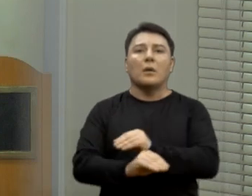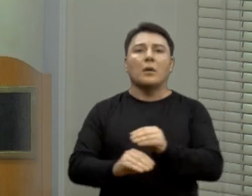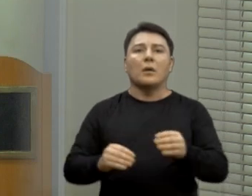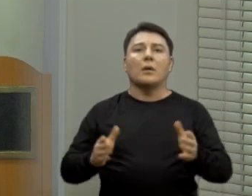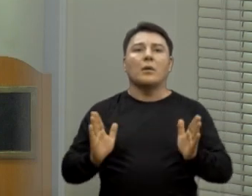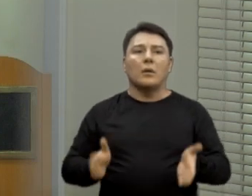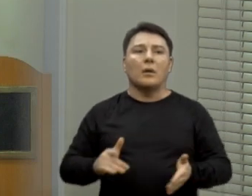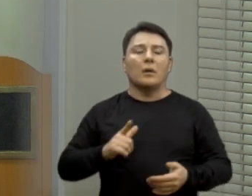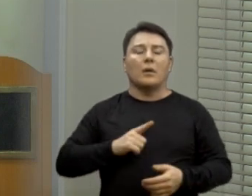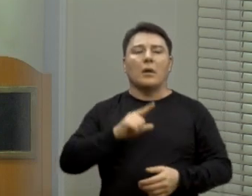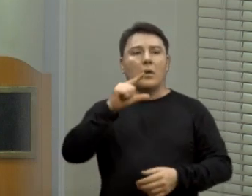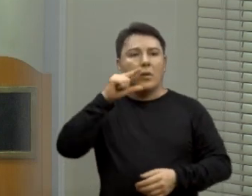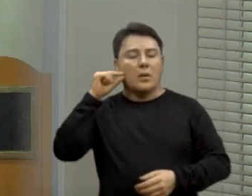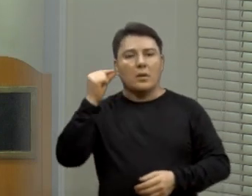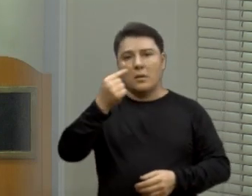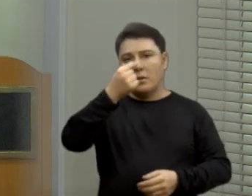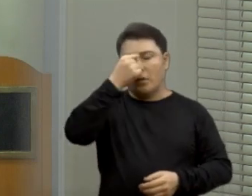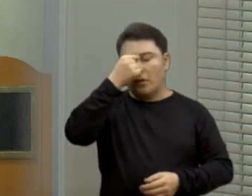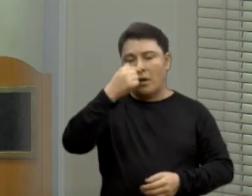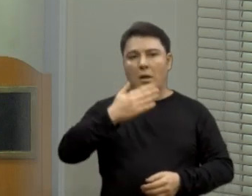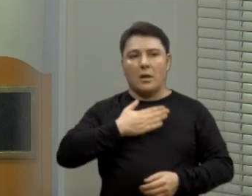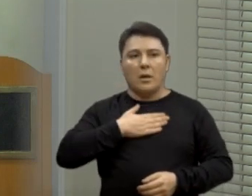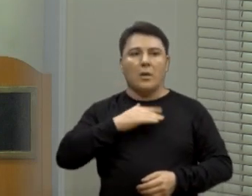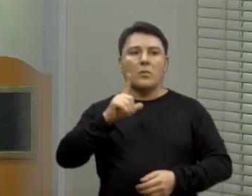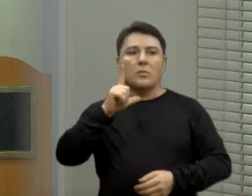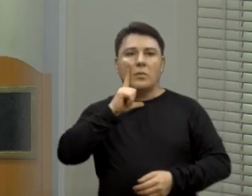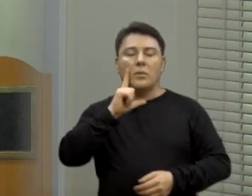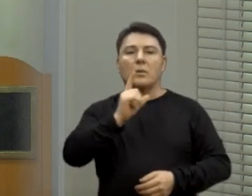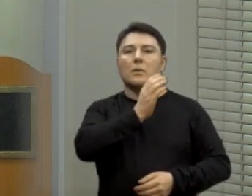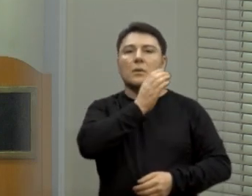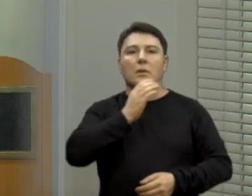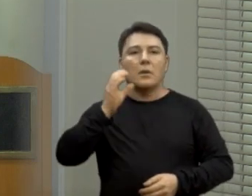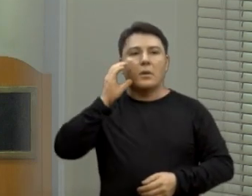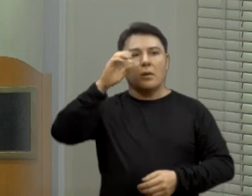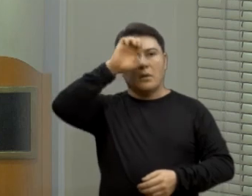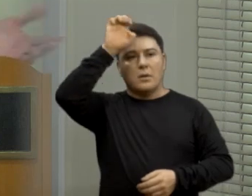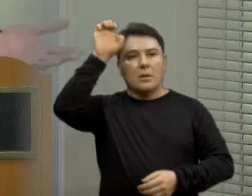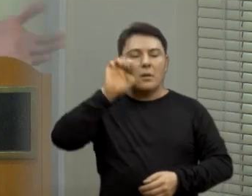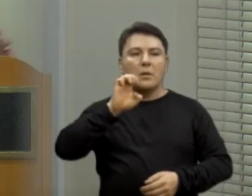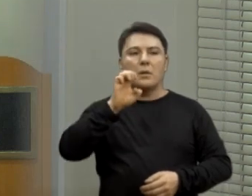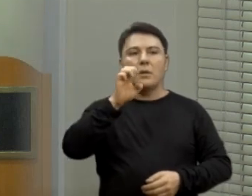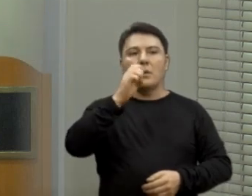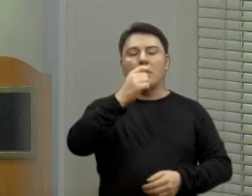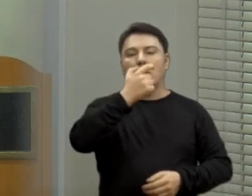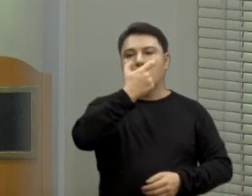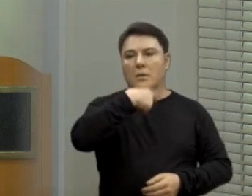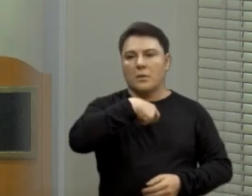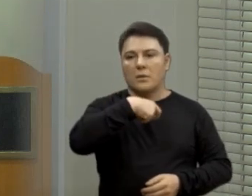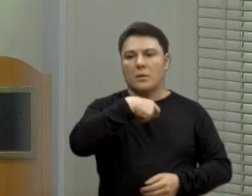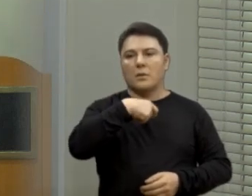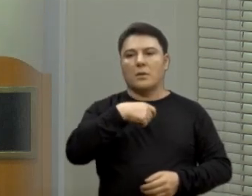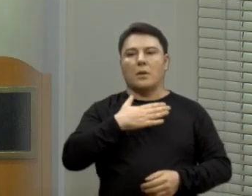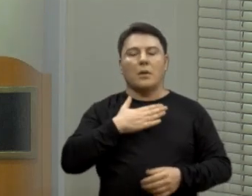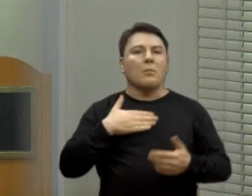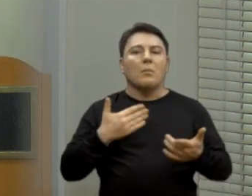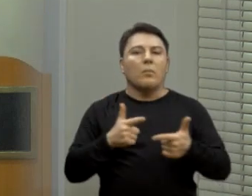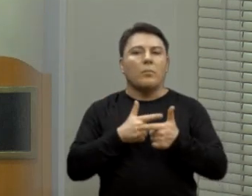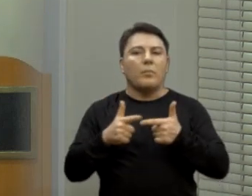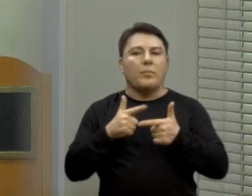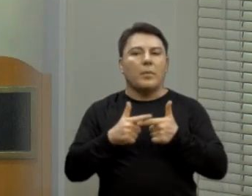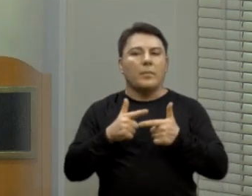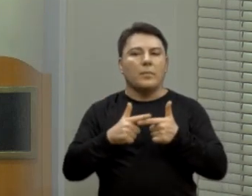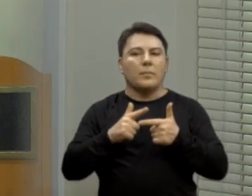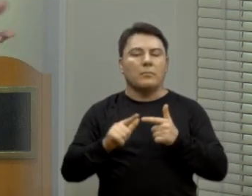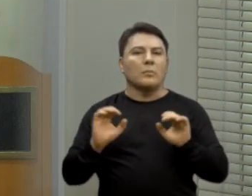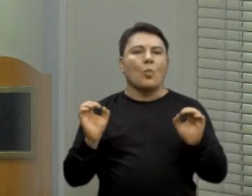legislatura. A Luna, o Garrido, o Marquese, eu, Lucas, Clemente, Hel, Carlão, Lineu, todos trocaram de partido. E qual é o problema disso, se a